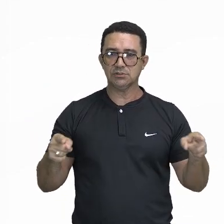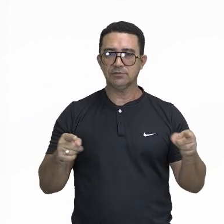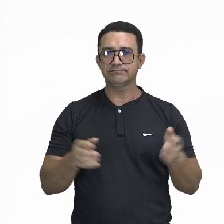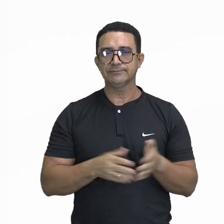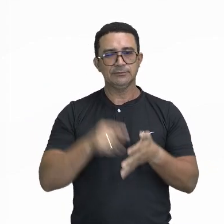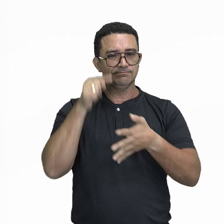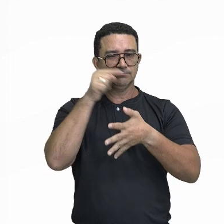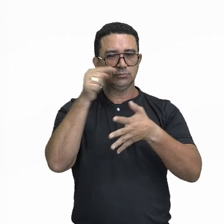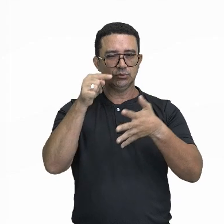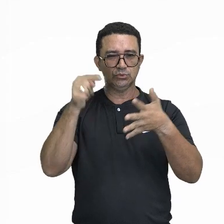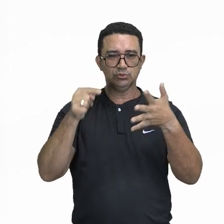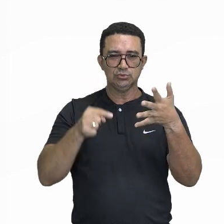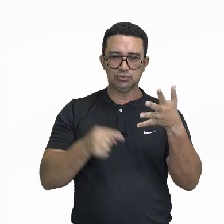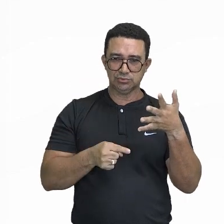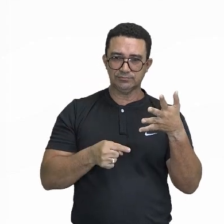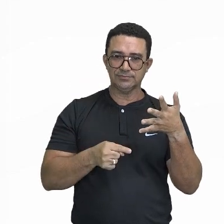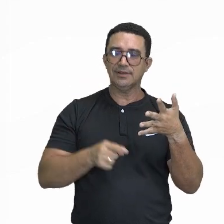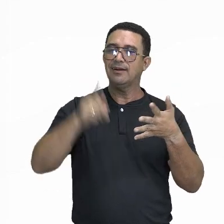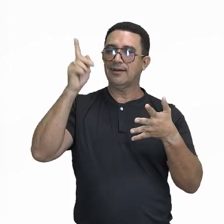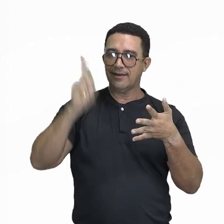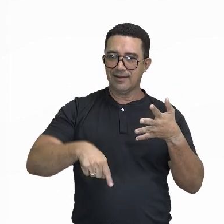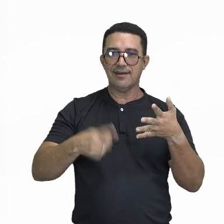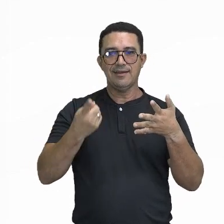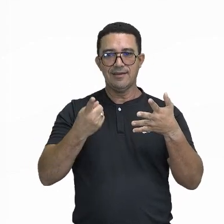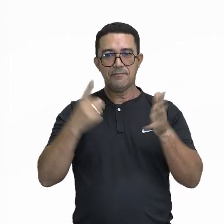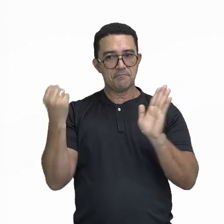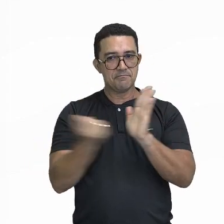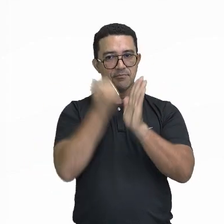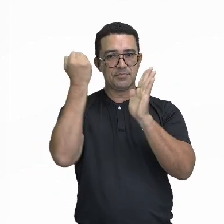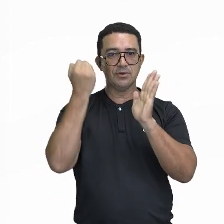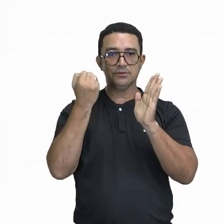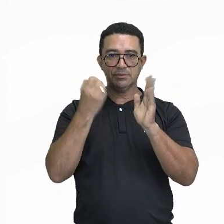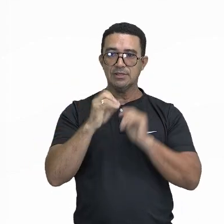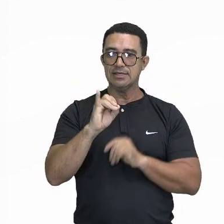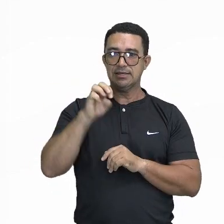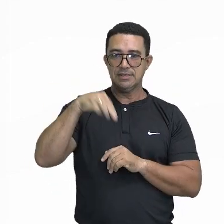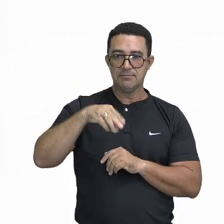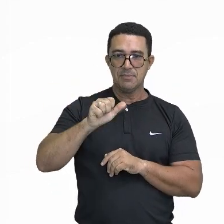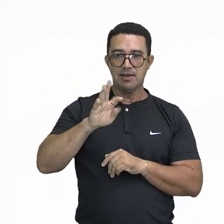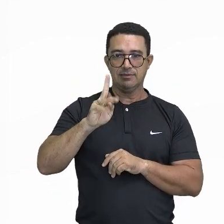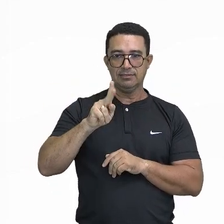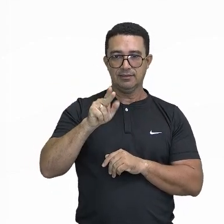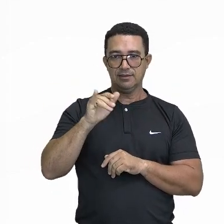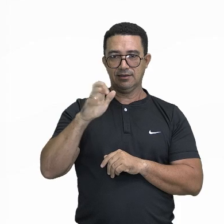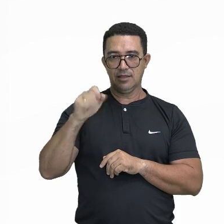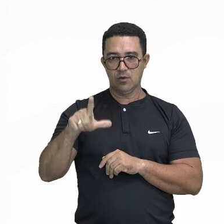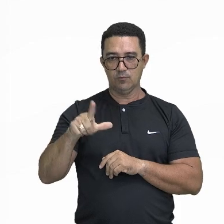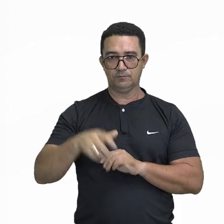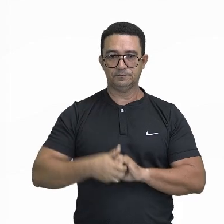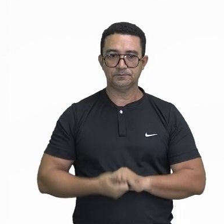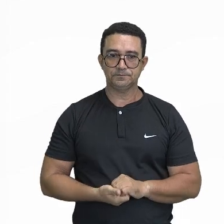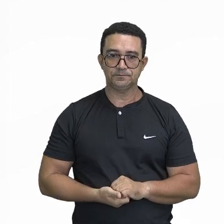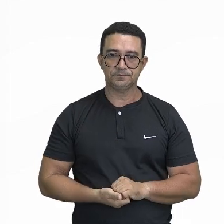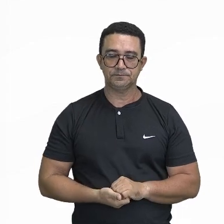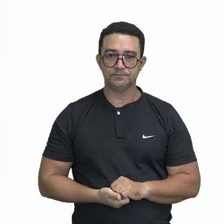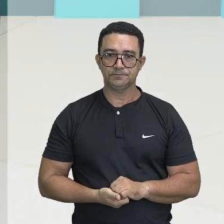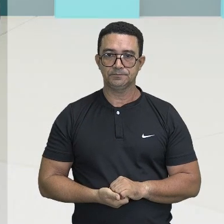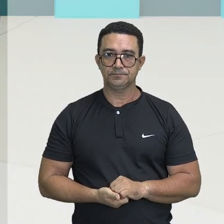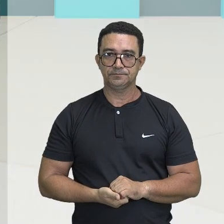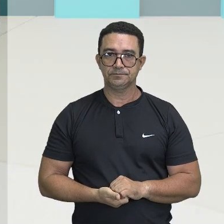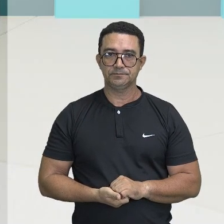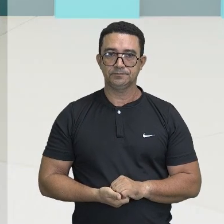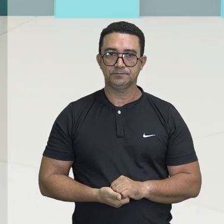tudo isso é bens imateriais. Assim, vamos seguindo o nosso